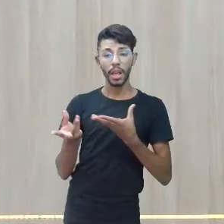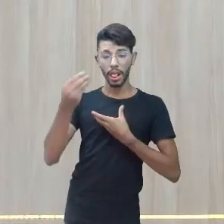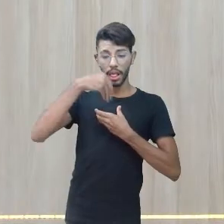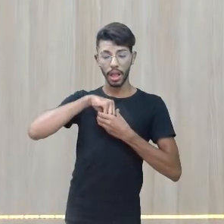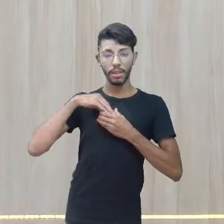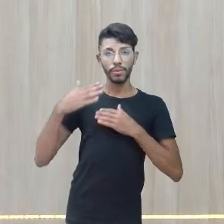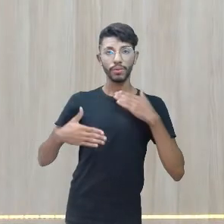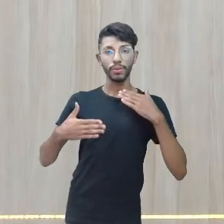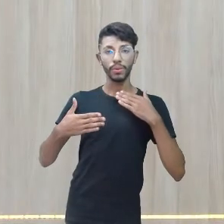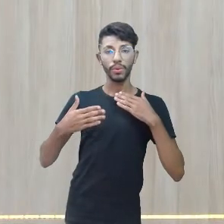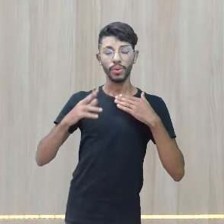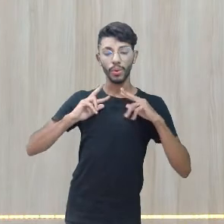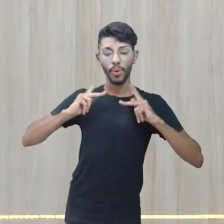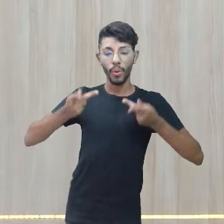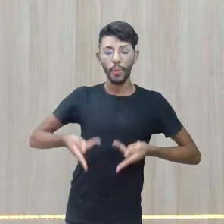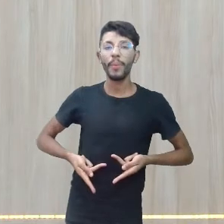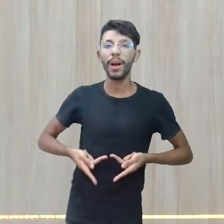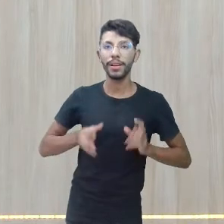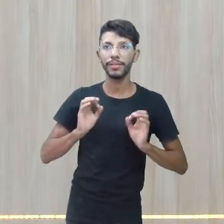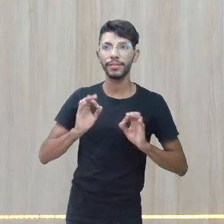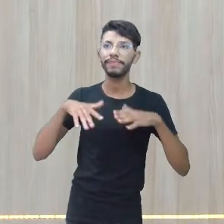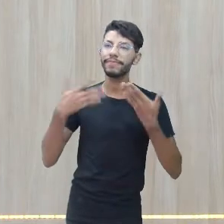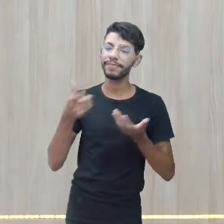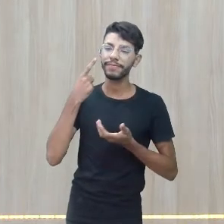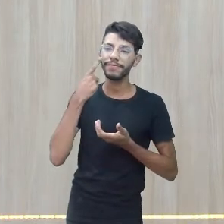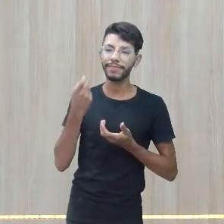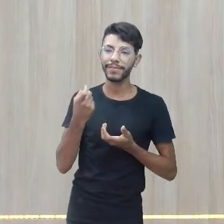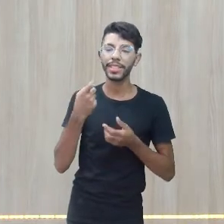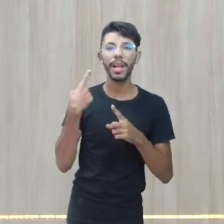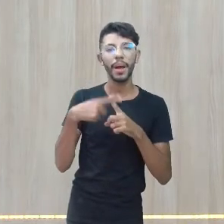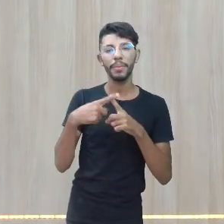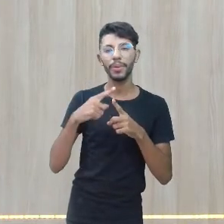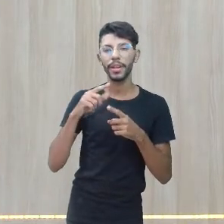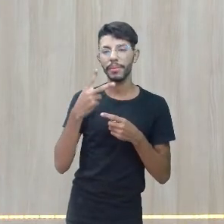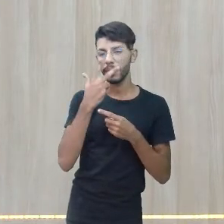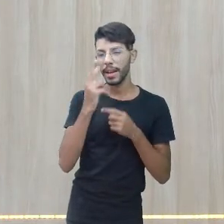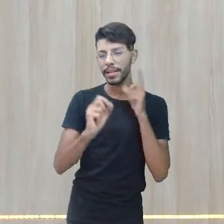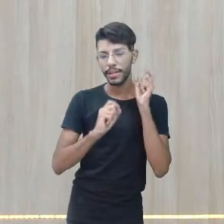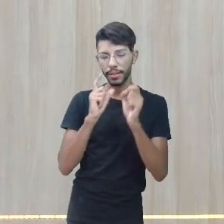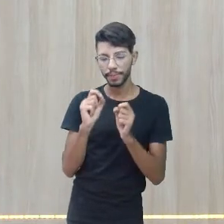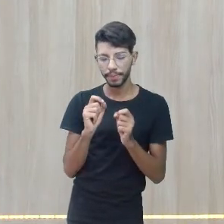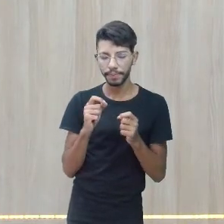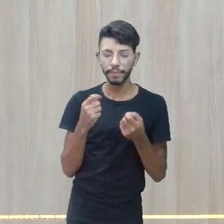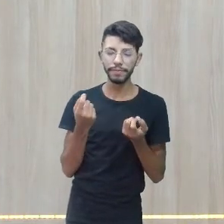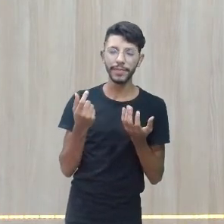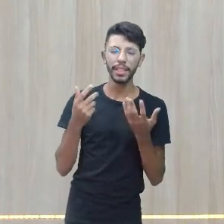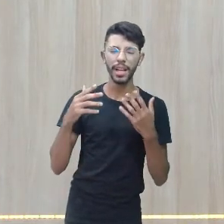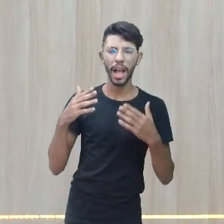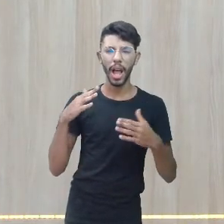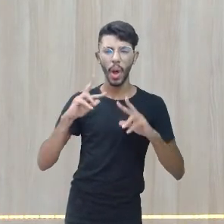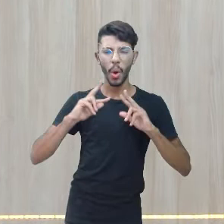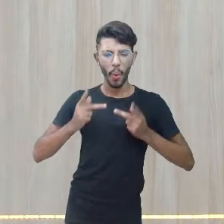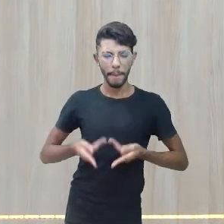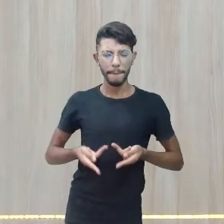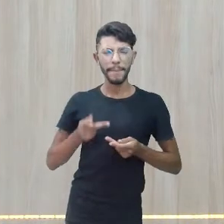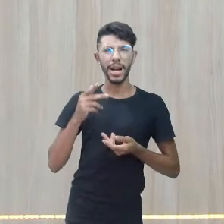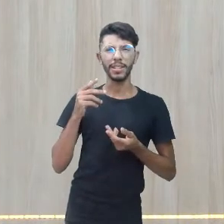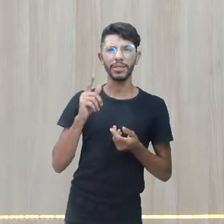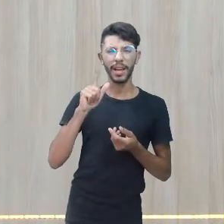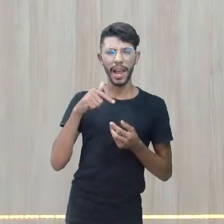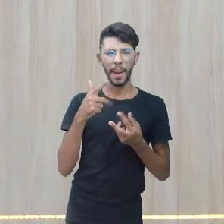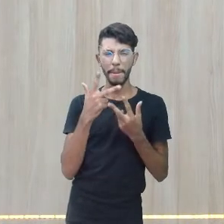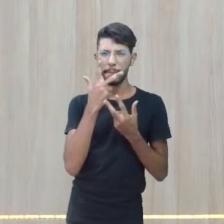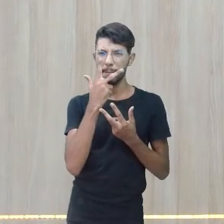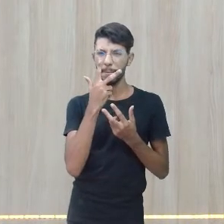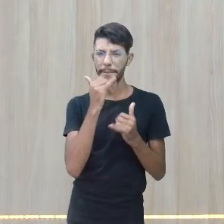é interessante, porque parece que não é? Parece que não, mas o ser humano, será que o ser humano é parecido com